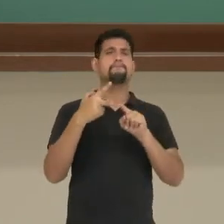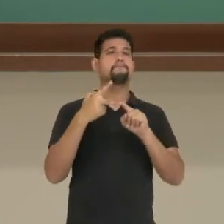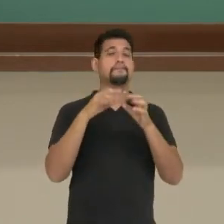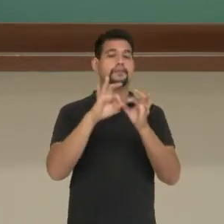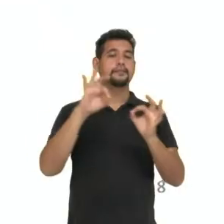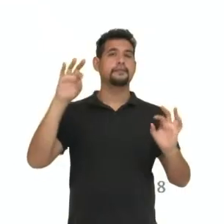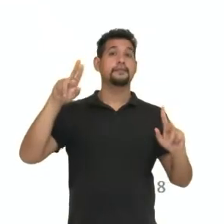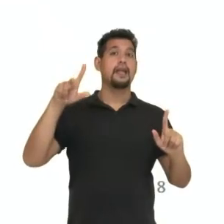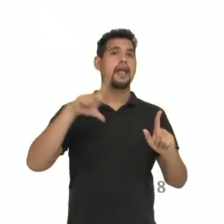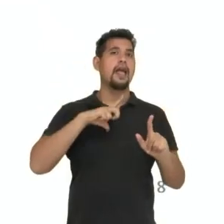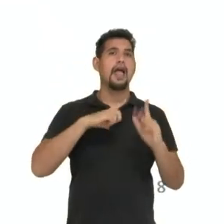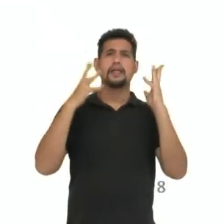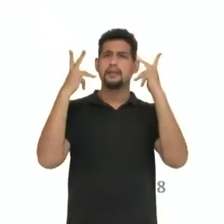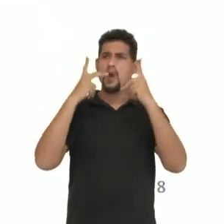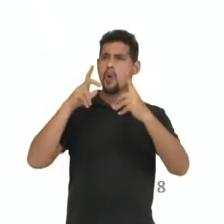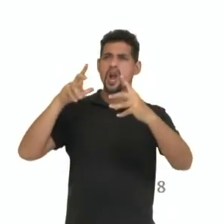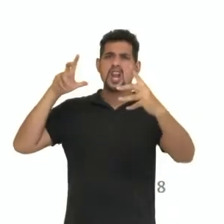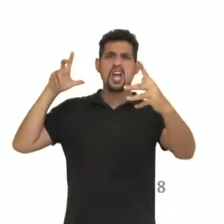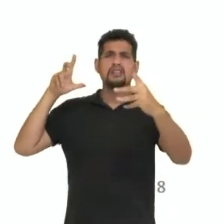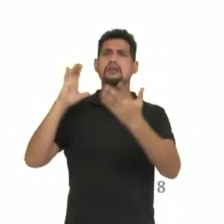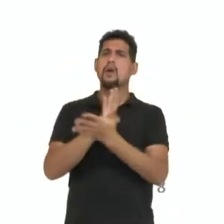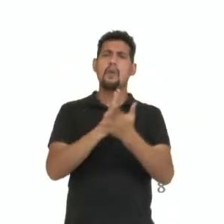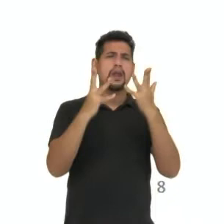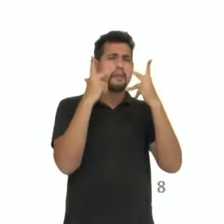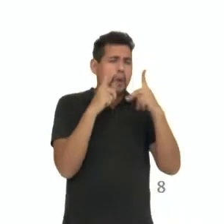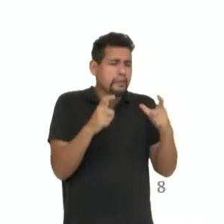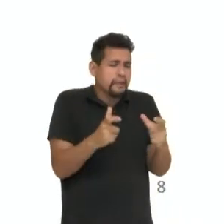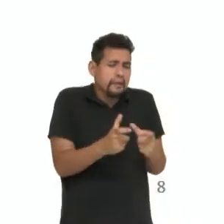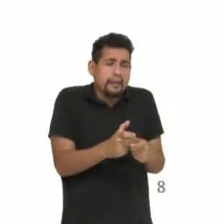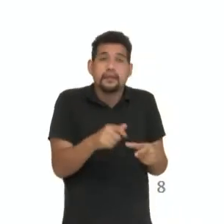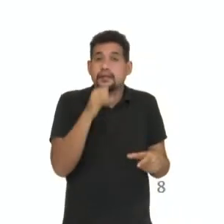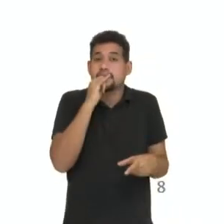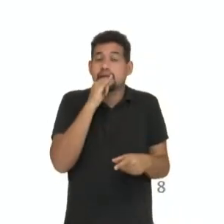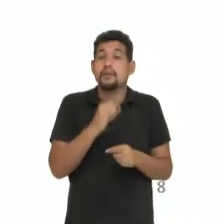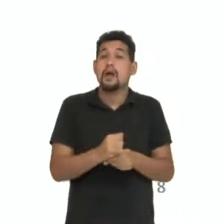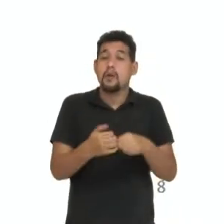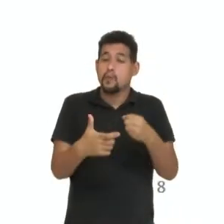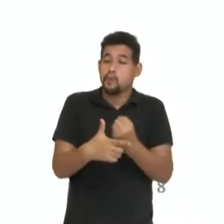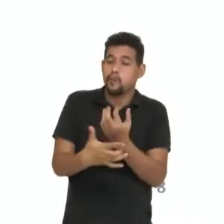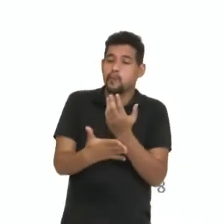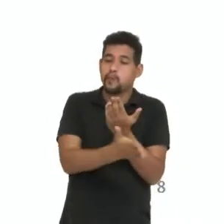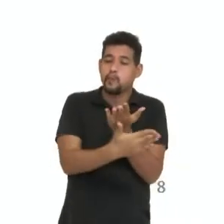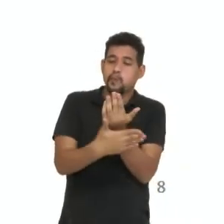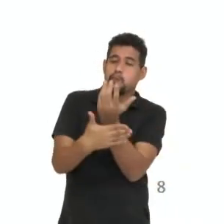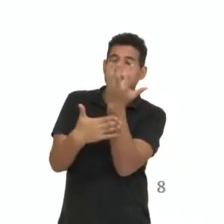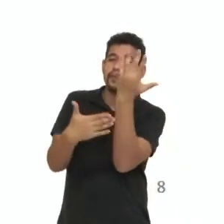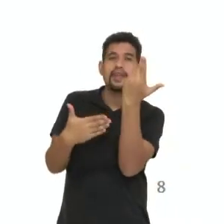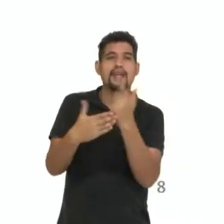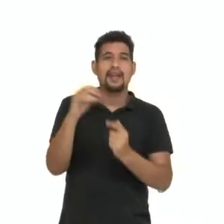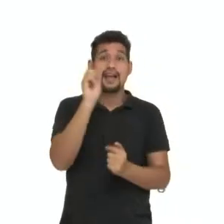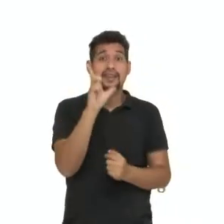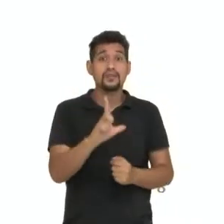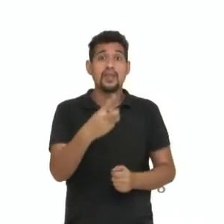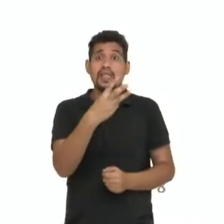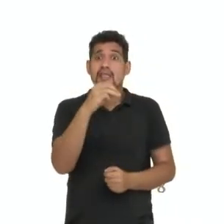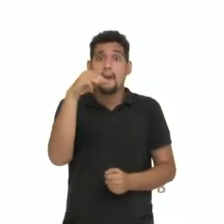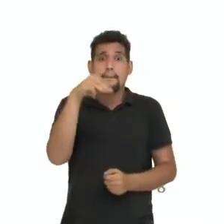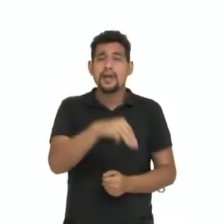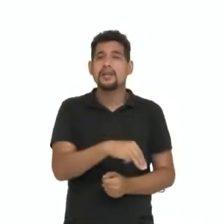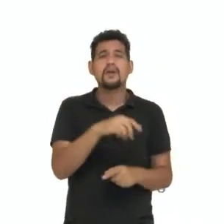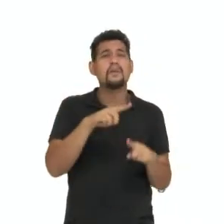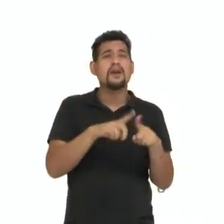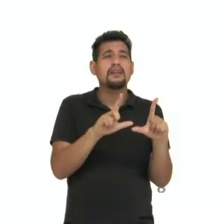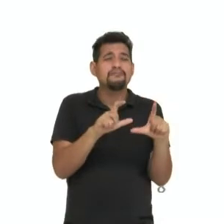temos animais muito grandes e muito pequenos. A baleia azul, por exemplo, pode chegar até 30 metros de comprimento. Já o musaranho,